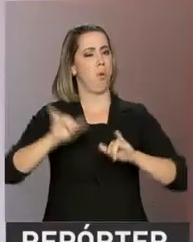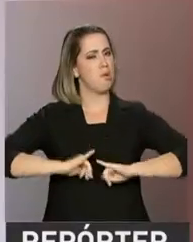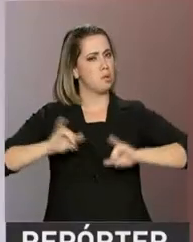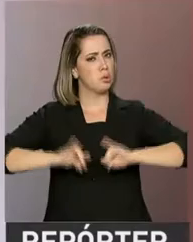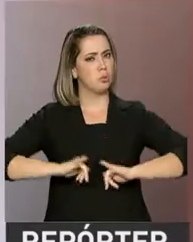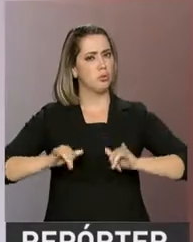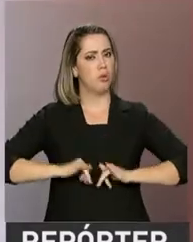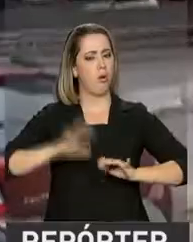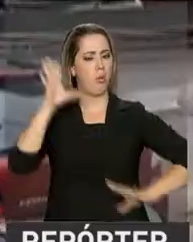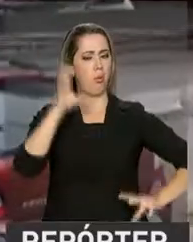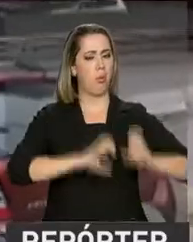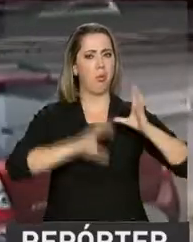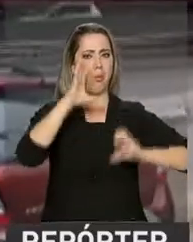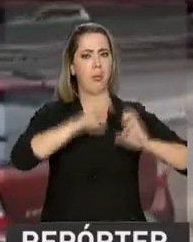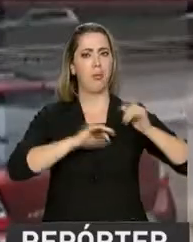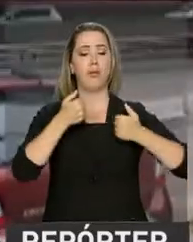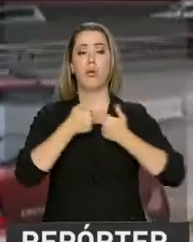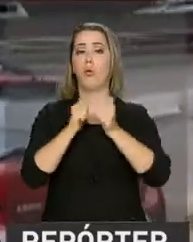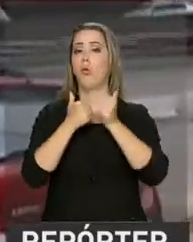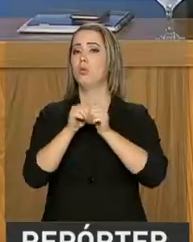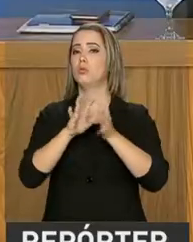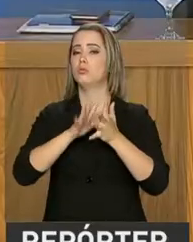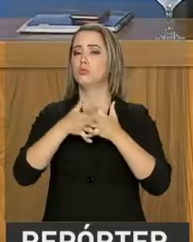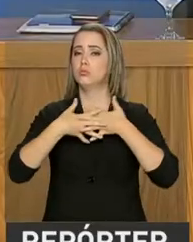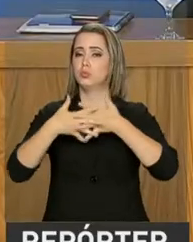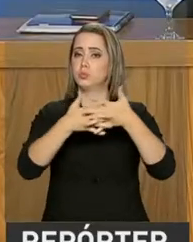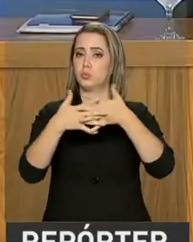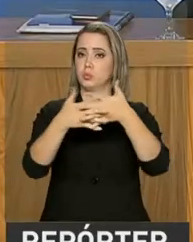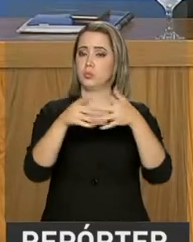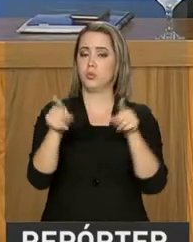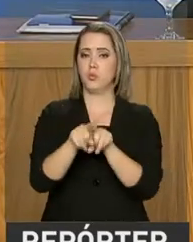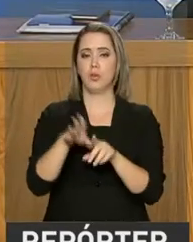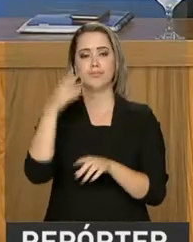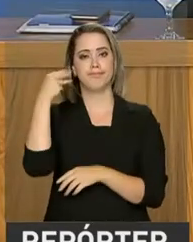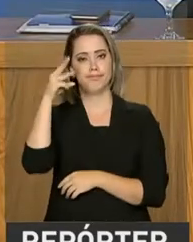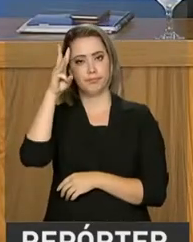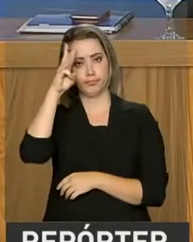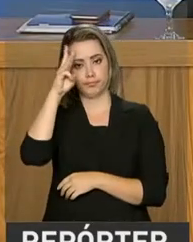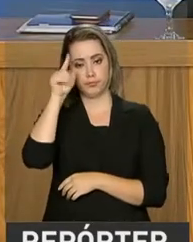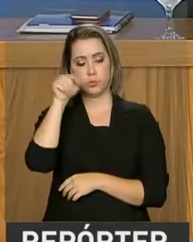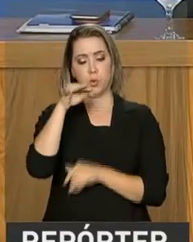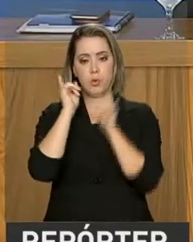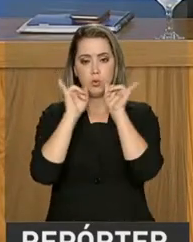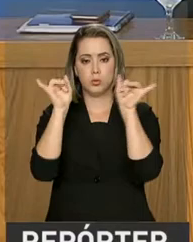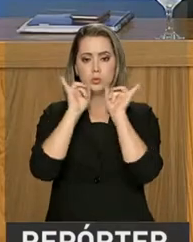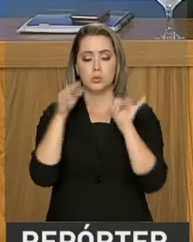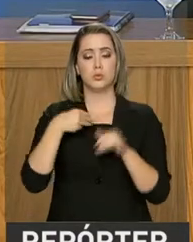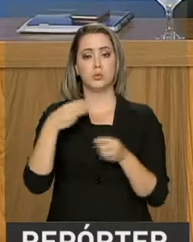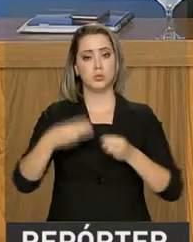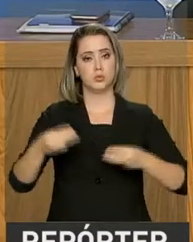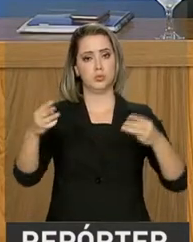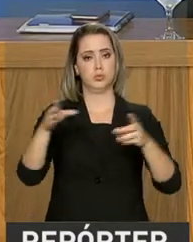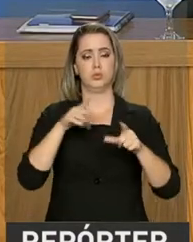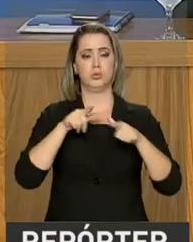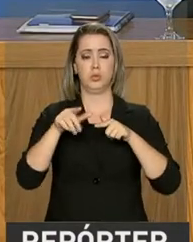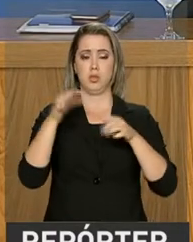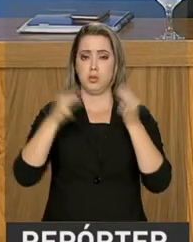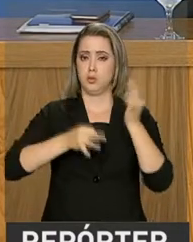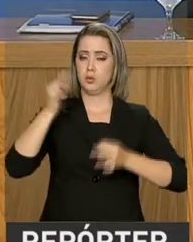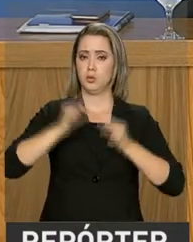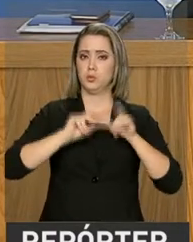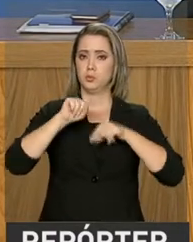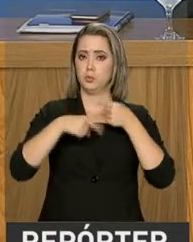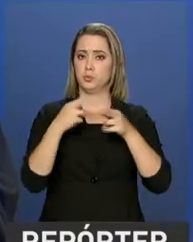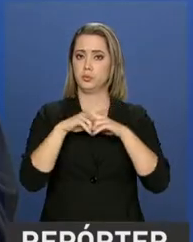a ônibus e caminhões desde a terça feira o anúncio foi feito pelo ministro da justiça osmar serraglio após reunião com o presidente